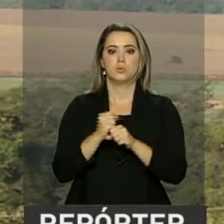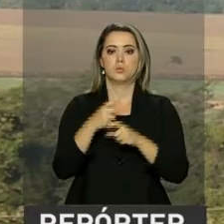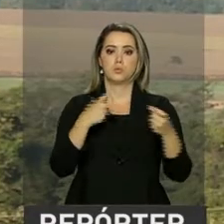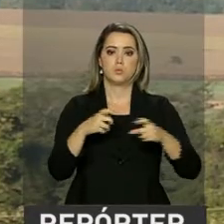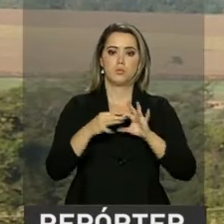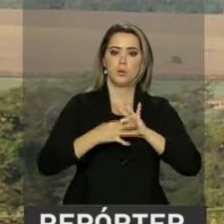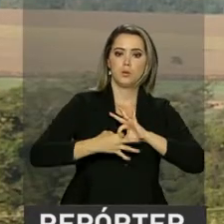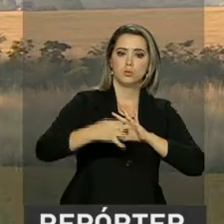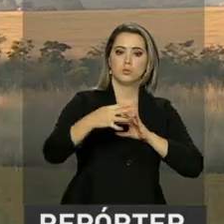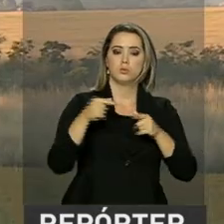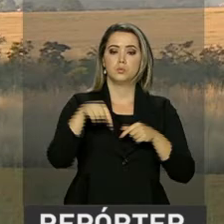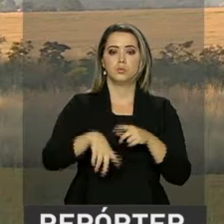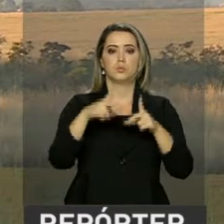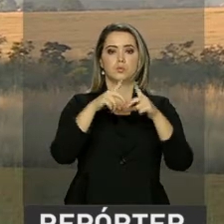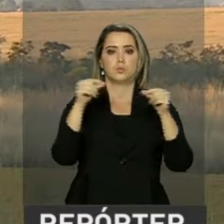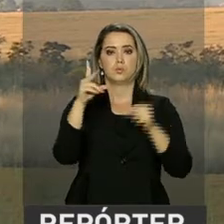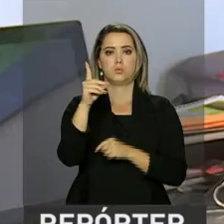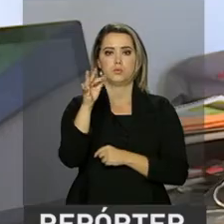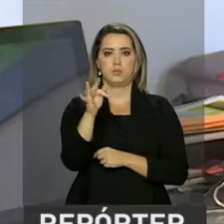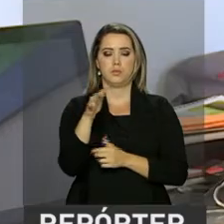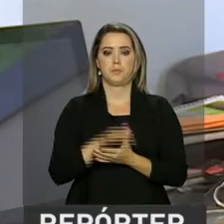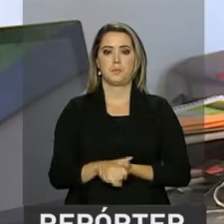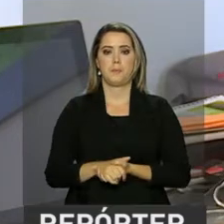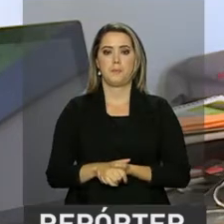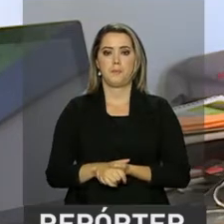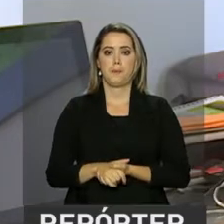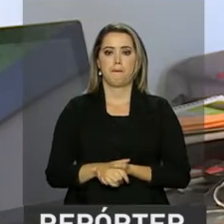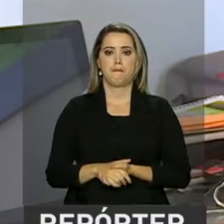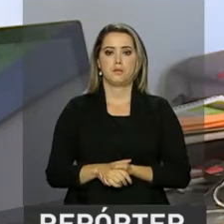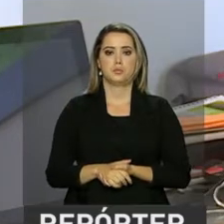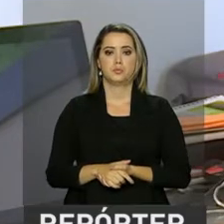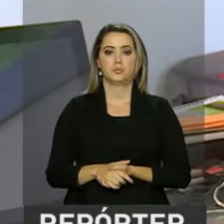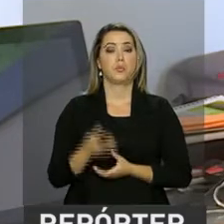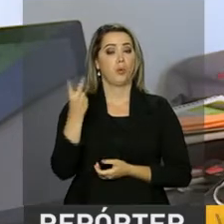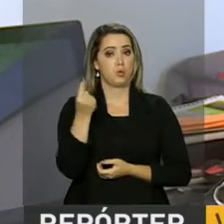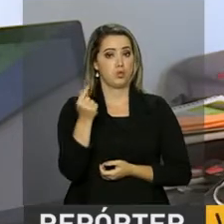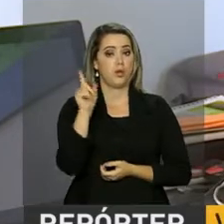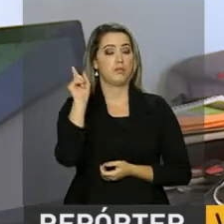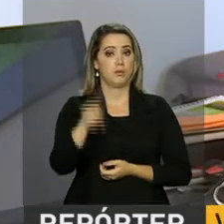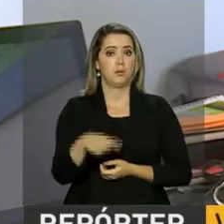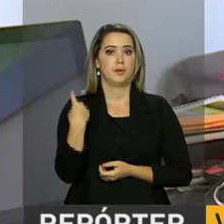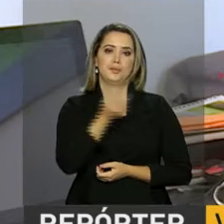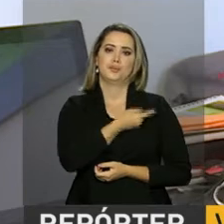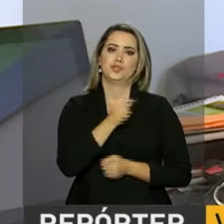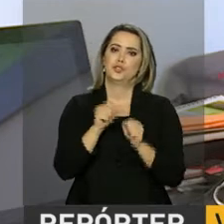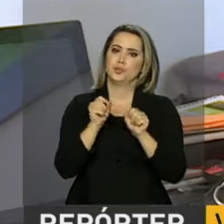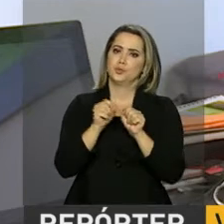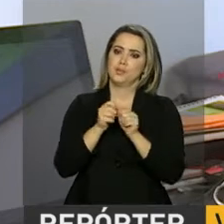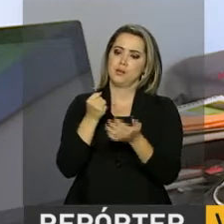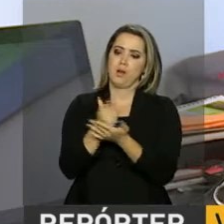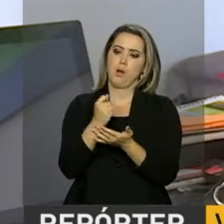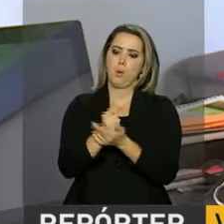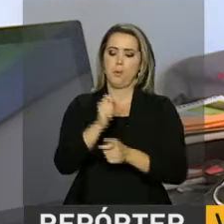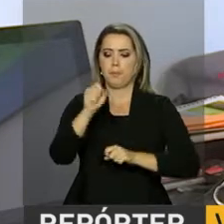complexo agroindustrial do Distrito Federal. Esse dinheiro ele é estritamente para nós fazer as compras